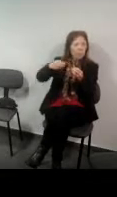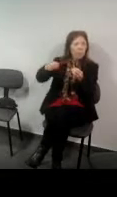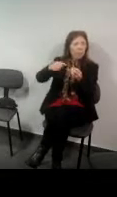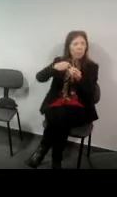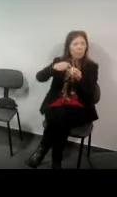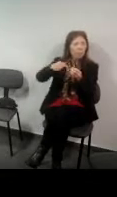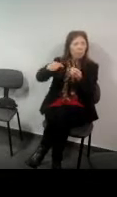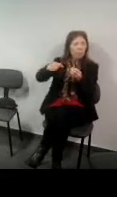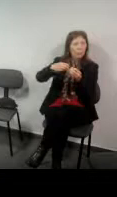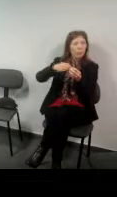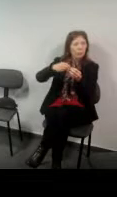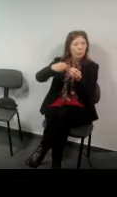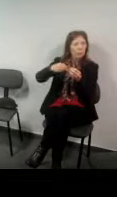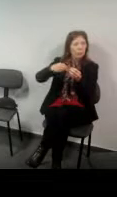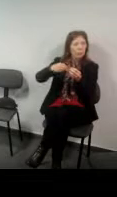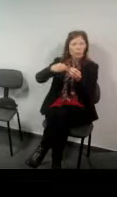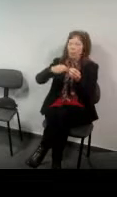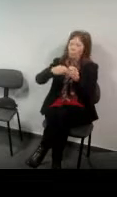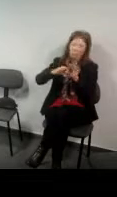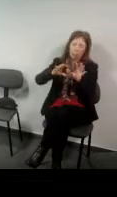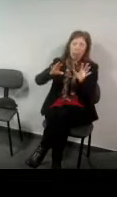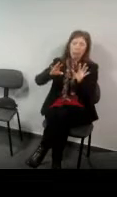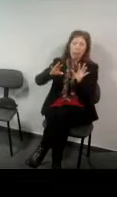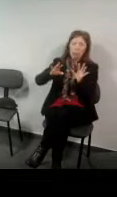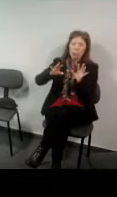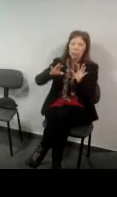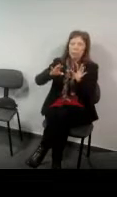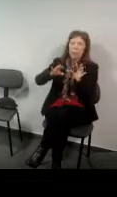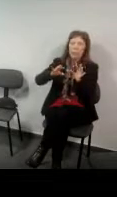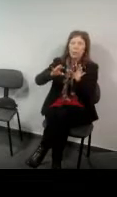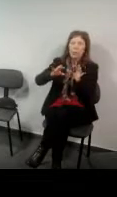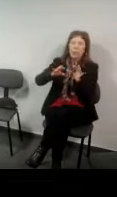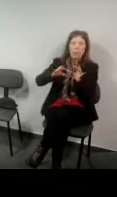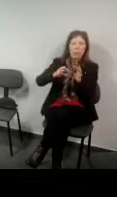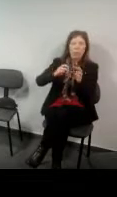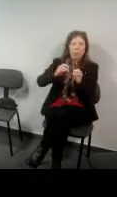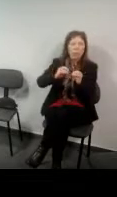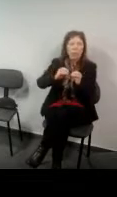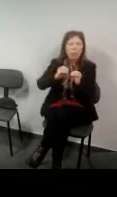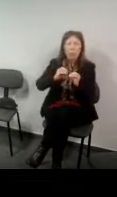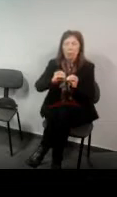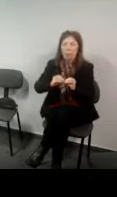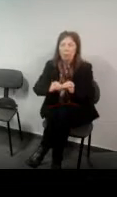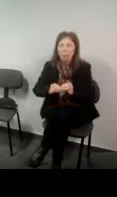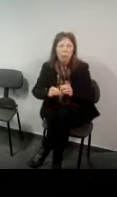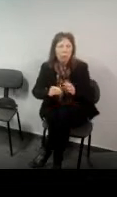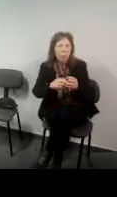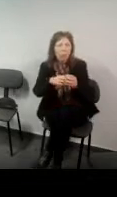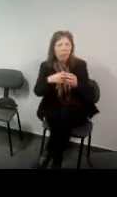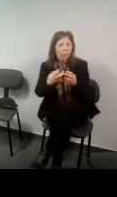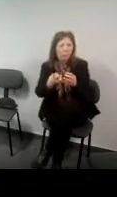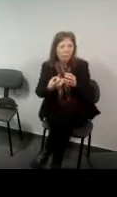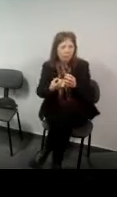e aí faz... Tipo uma hemorroida? Não. Olha a veia. Sei. É veia, não, aí não é veia, é isso aí é uma... Hemorroida